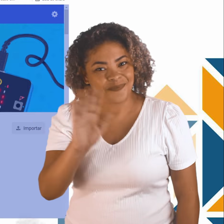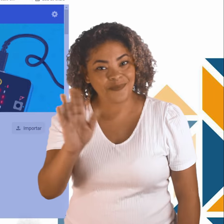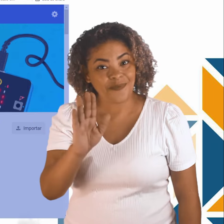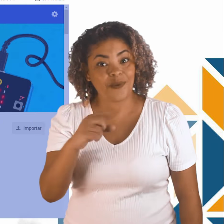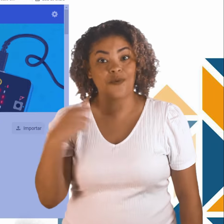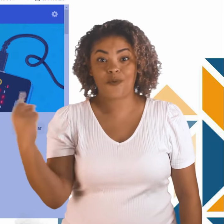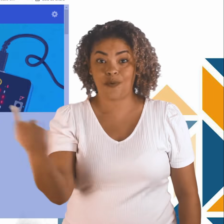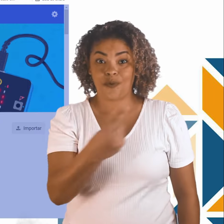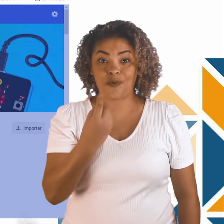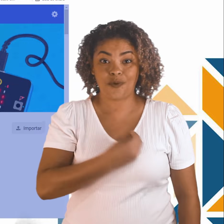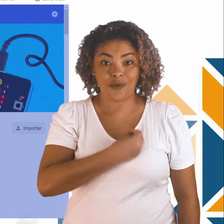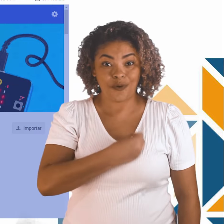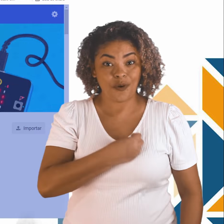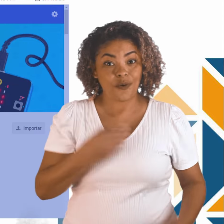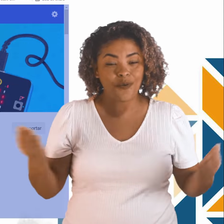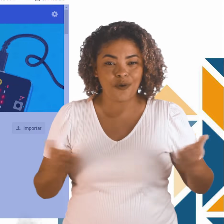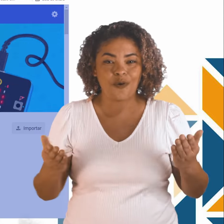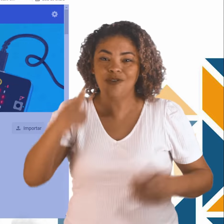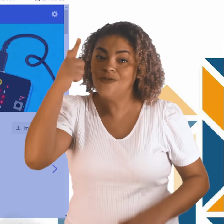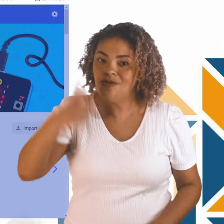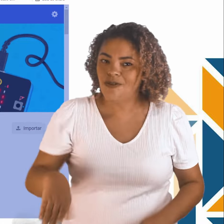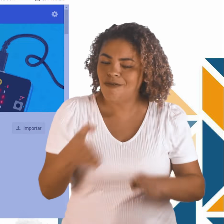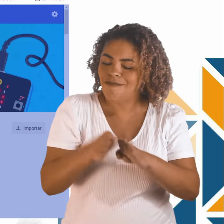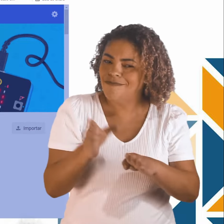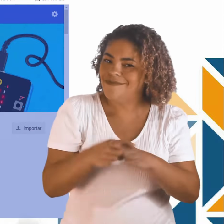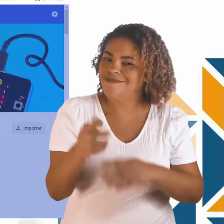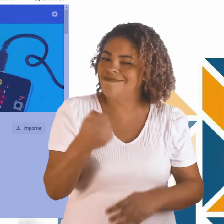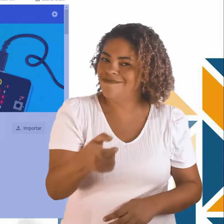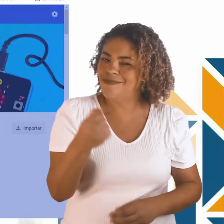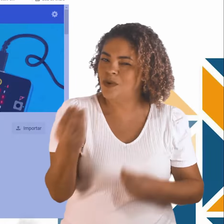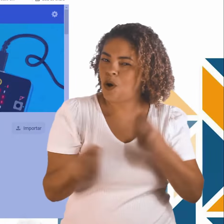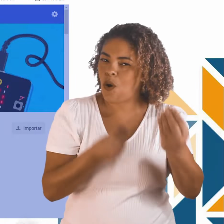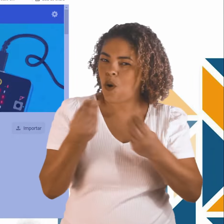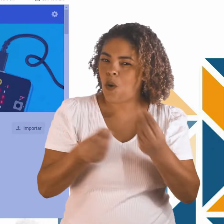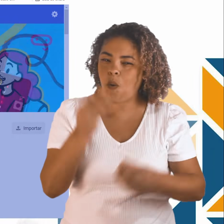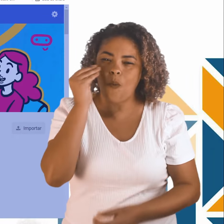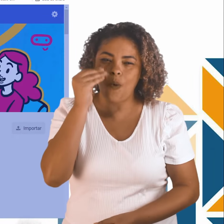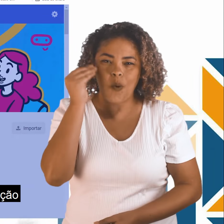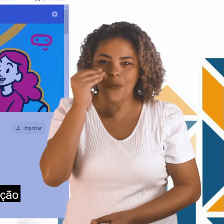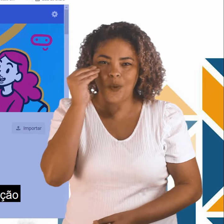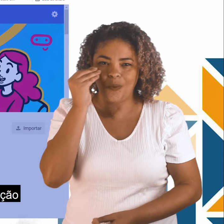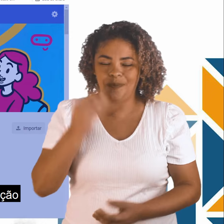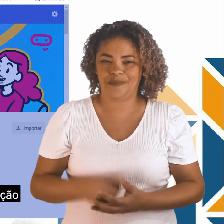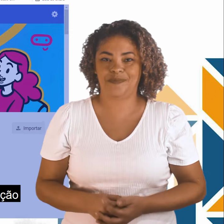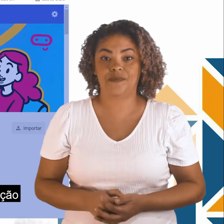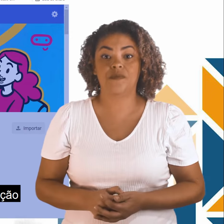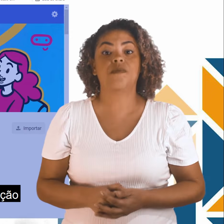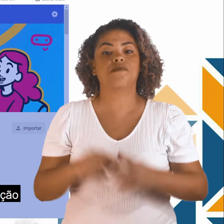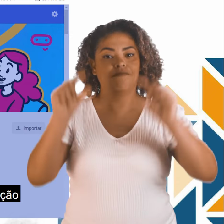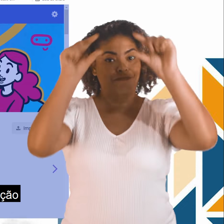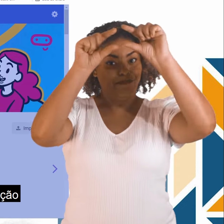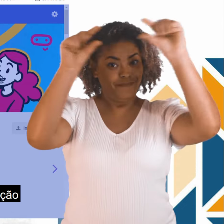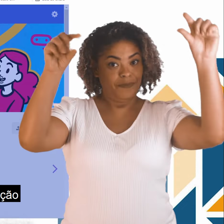Olá! Hoje estamos aqui para mais uma dica de programação e simulação em blocos. Vamos lá! Digitamos